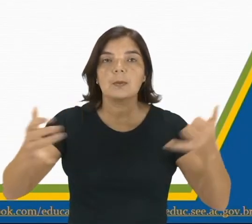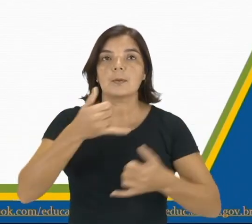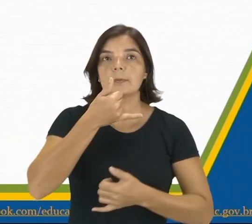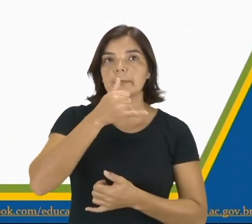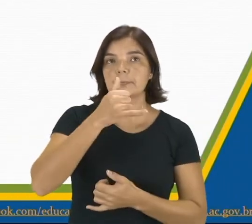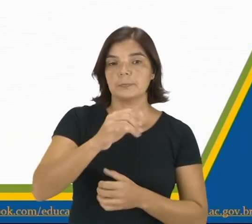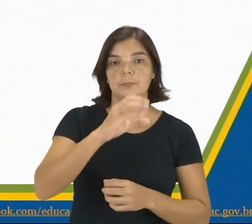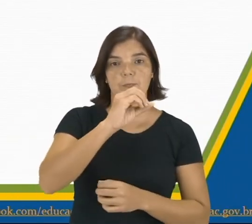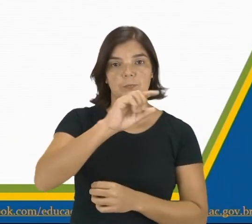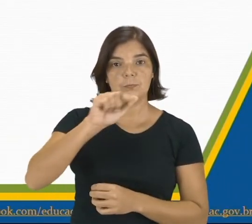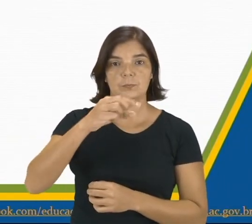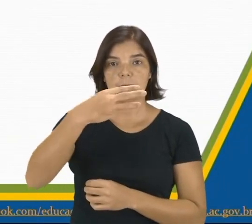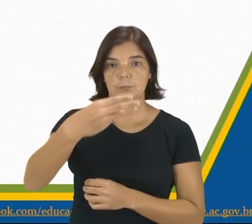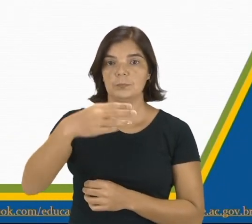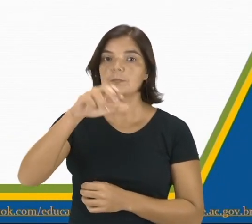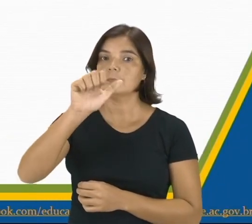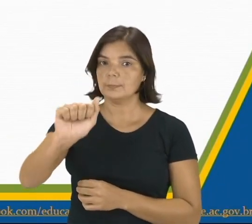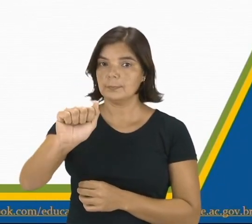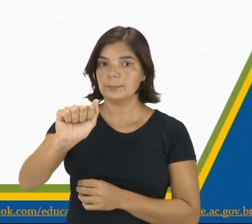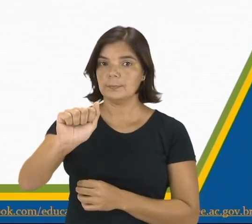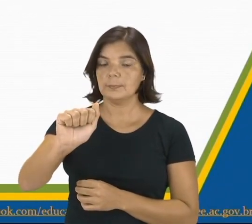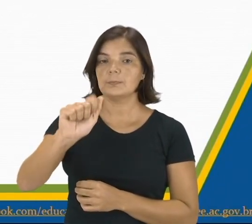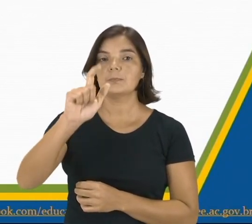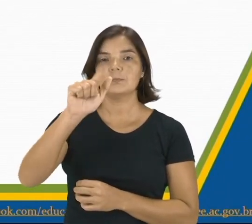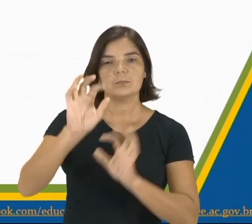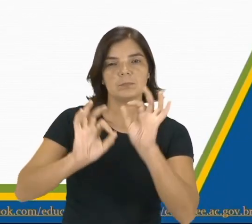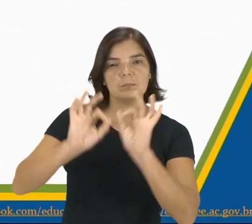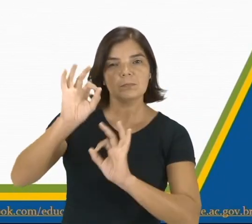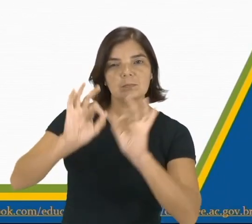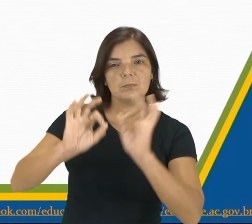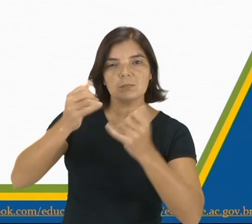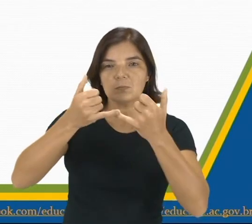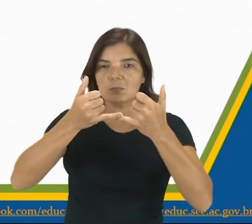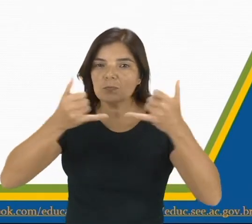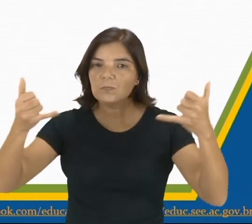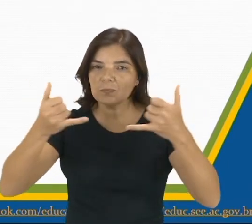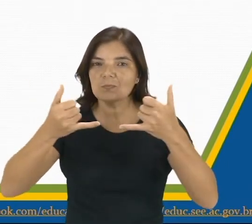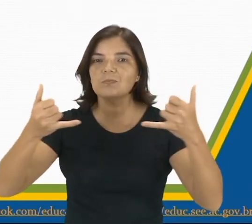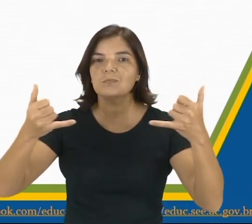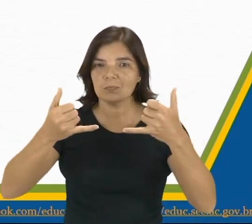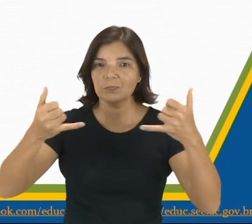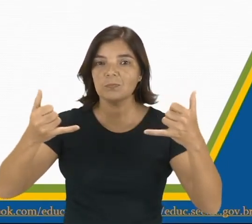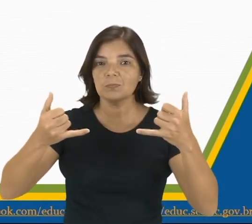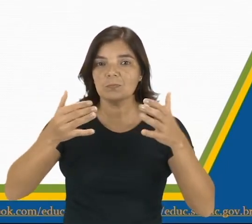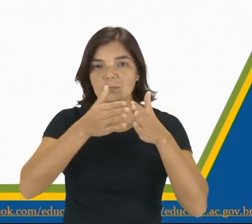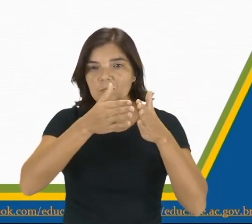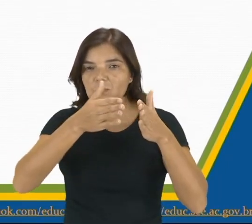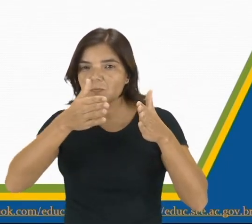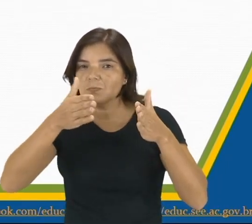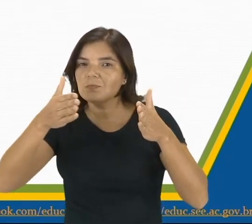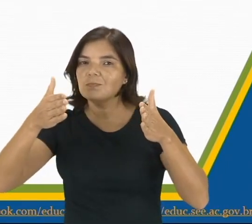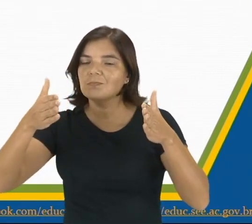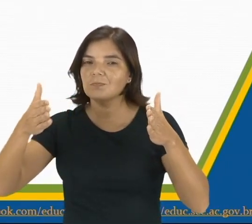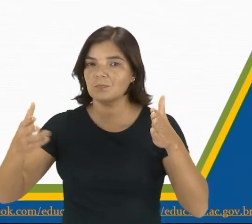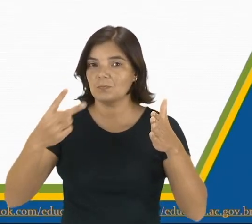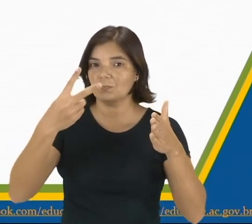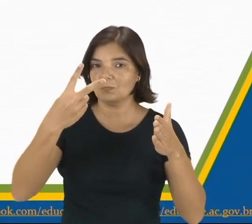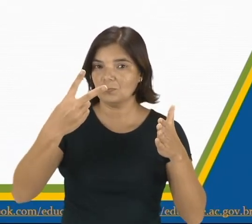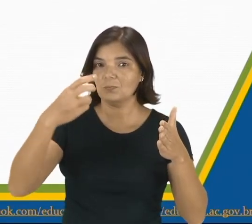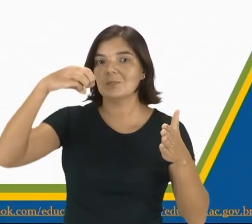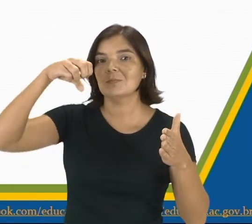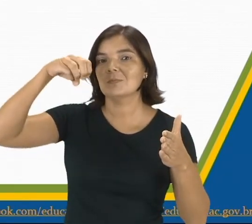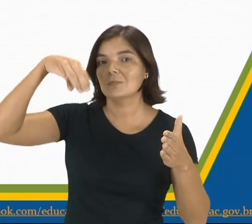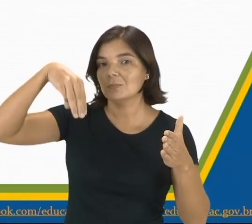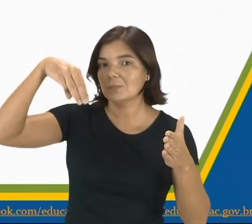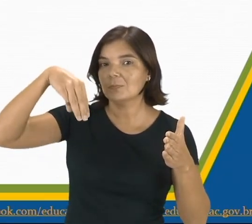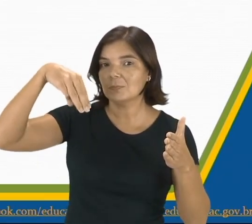elétrica de 0,3 amperes é formada em um fio condutor durante um intervalo de tempo de 2